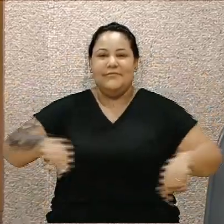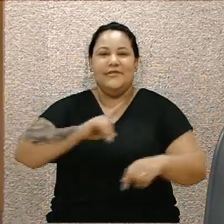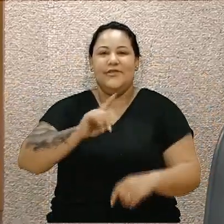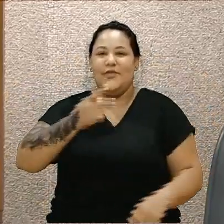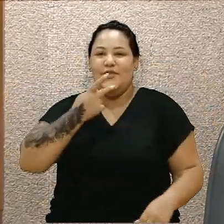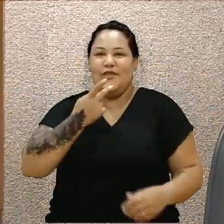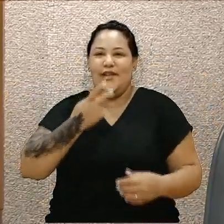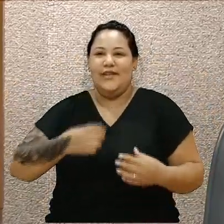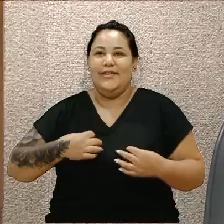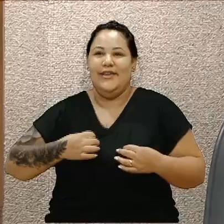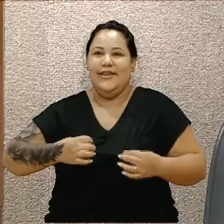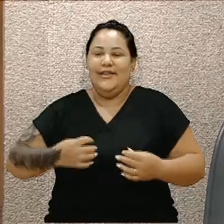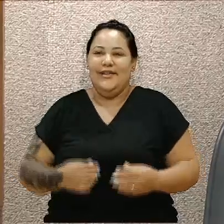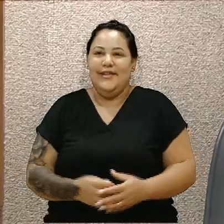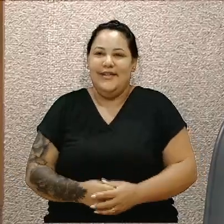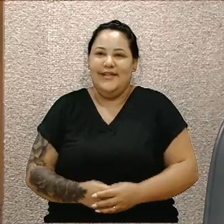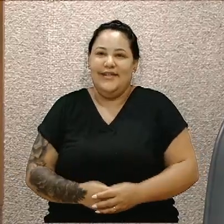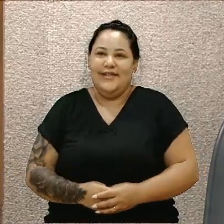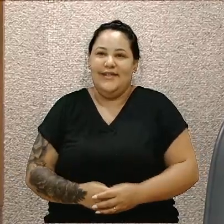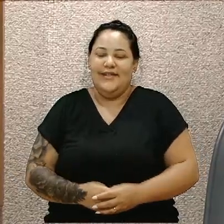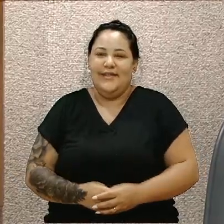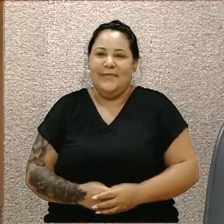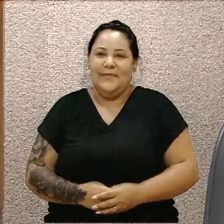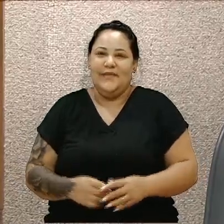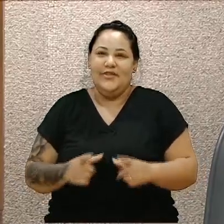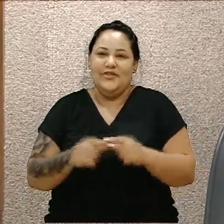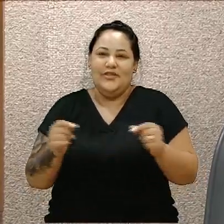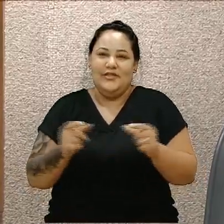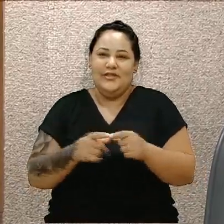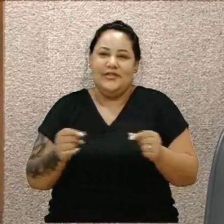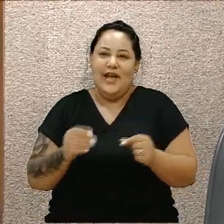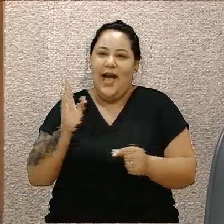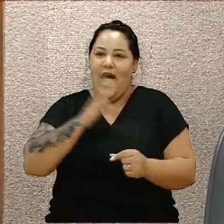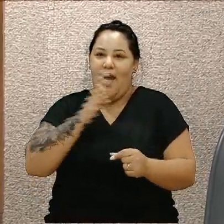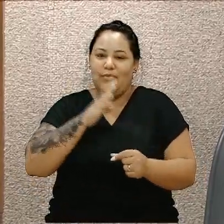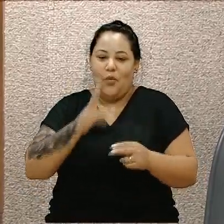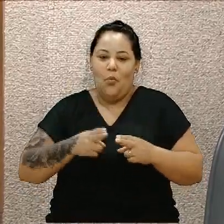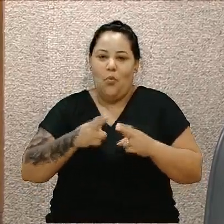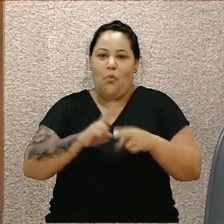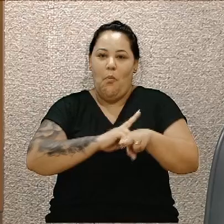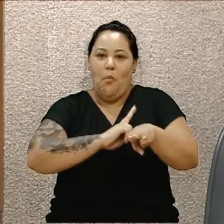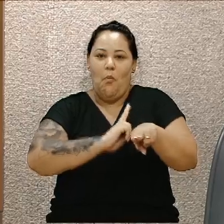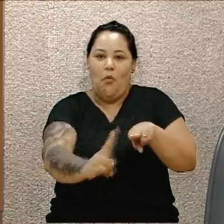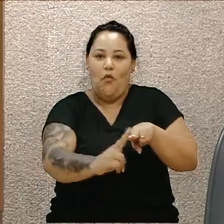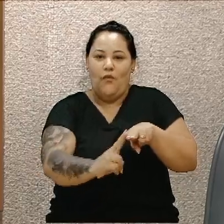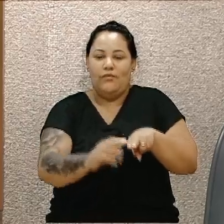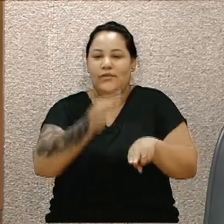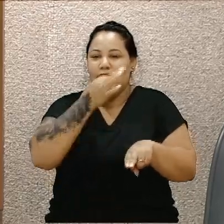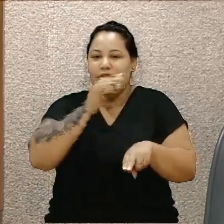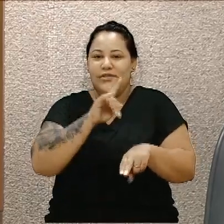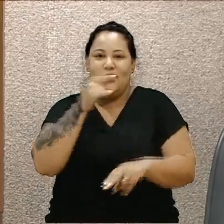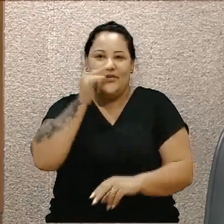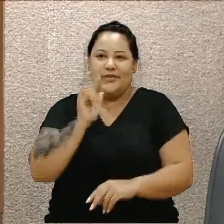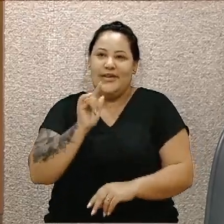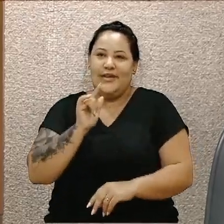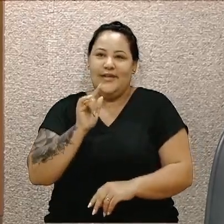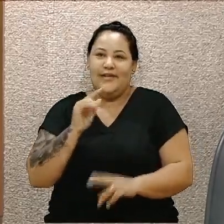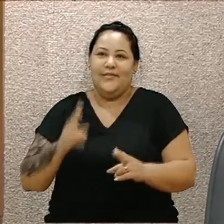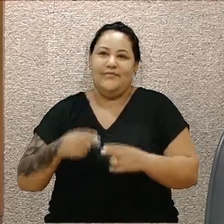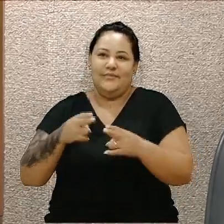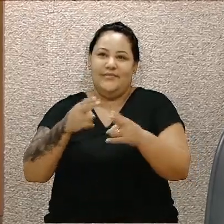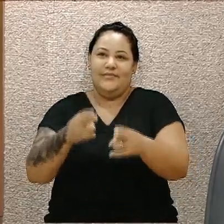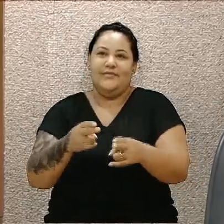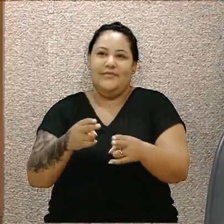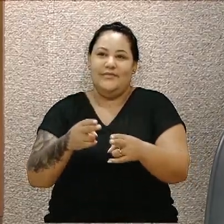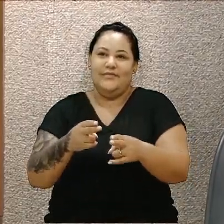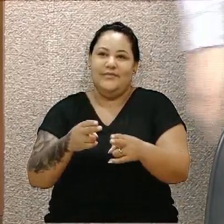trem daqueles que andam a 300 km por hora. Né? Caxias, a gente não consegue botar um trem daqui a Farroupilha.